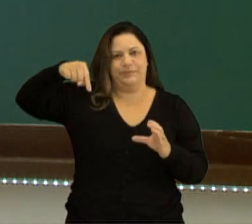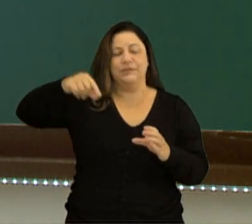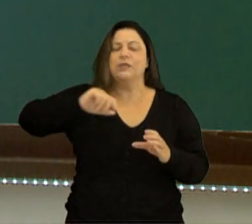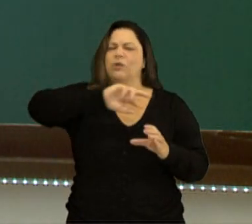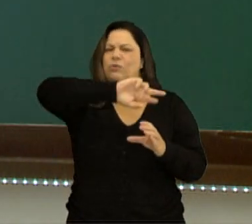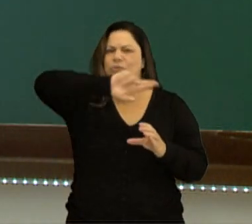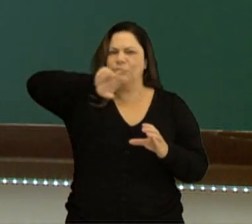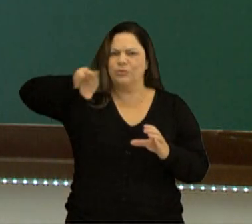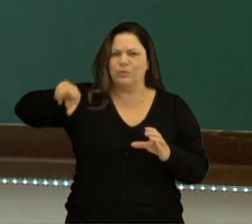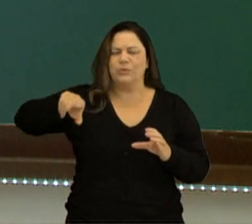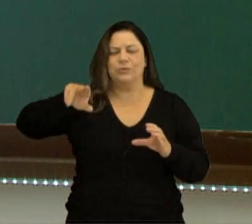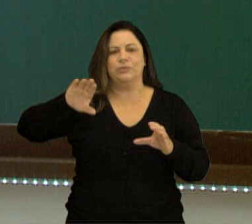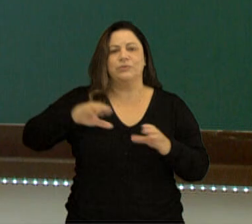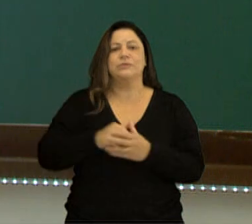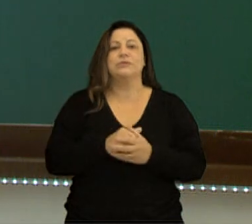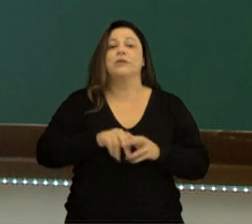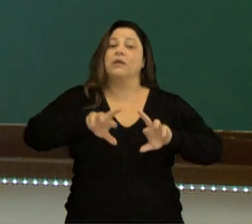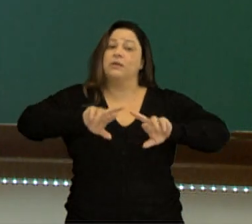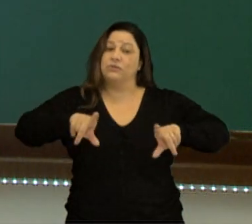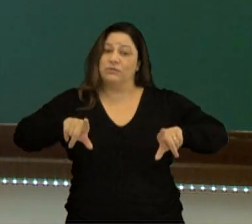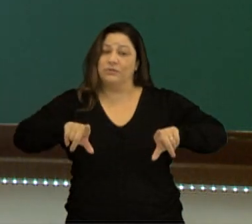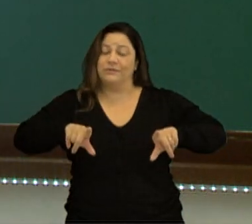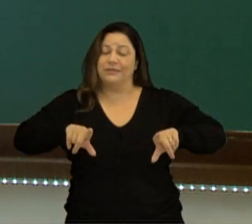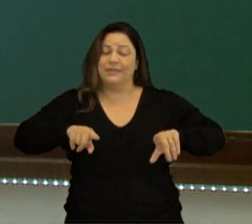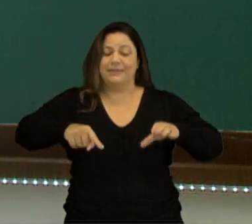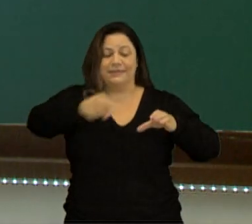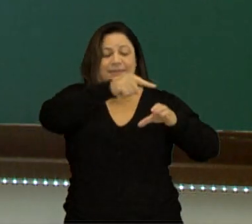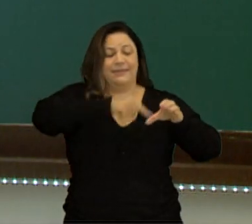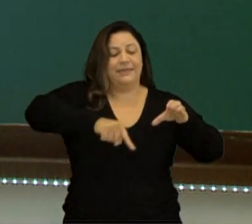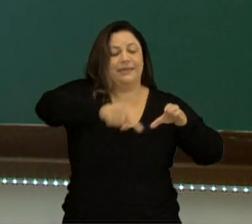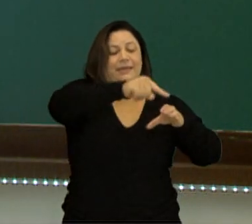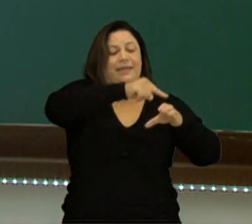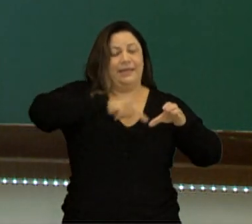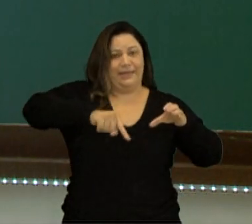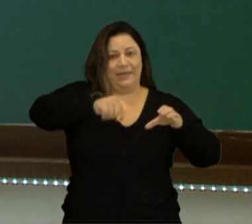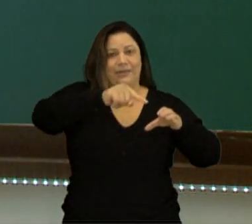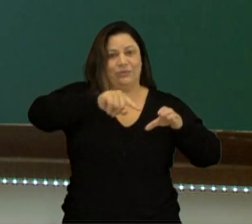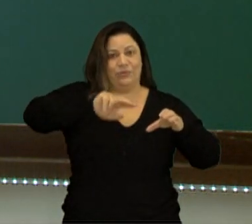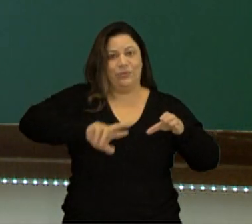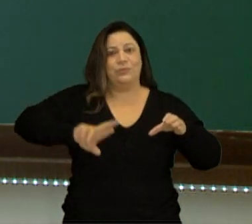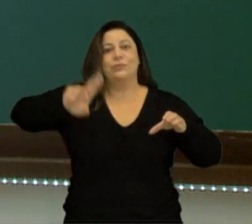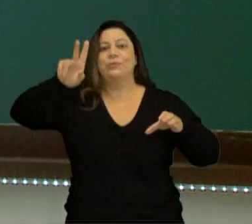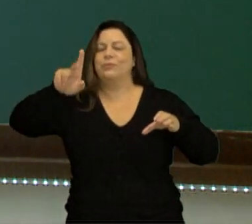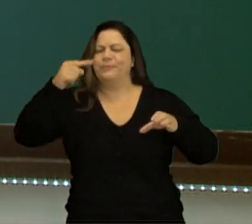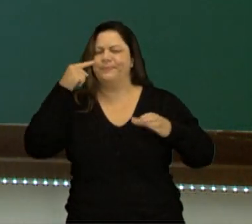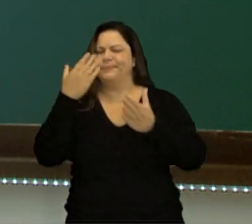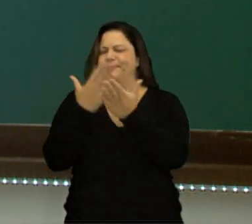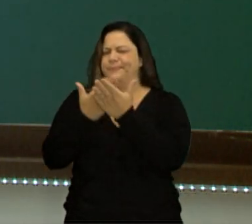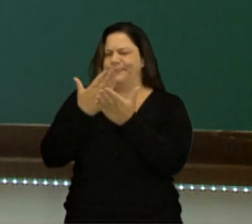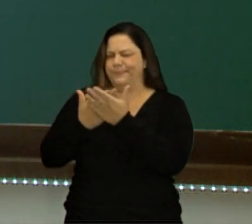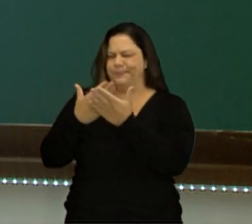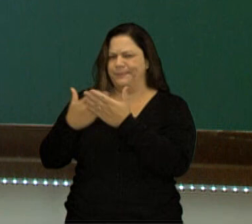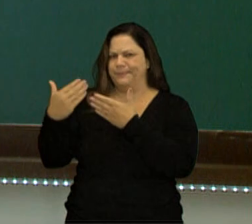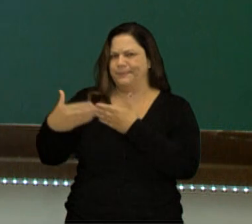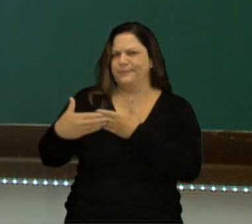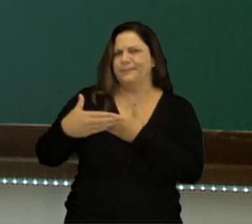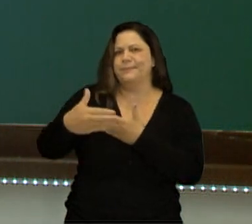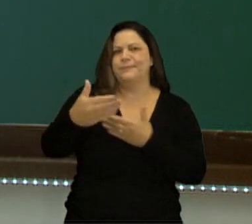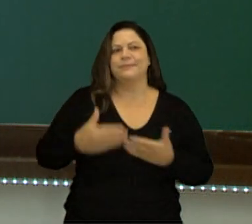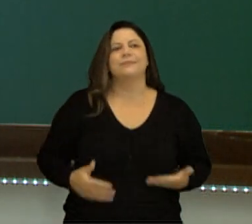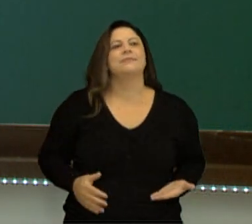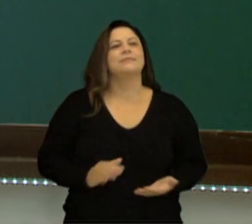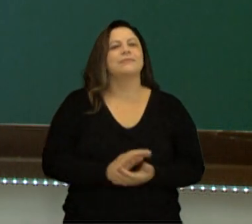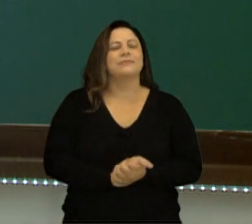isso que é a diferença entre um corpo redondo e um poliedro, que a gente vai estudar bastante poliedros.